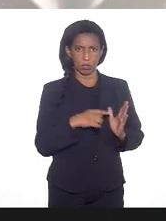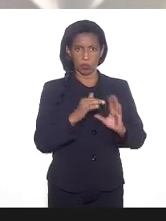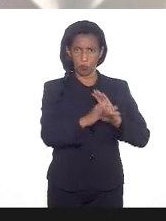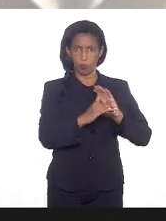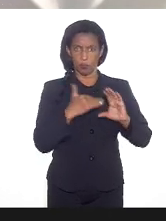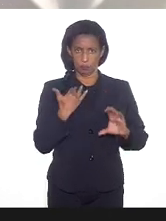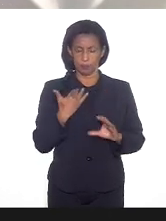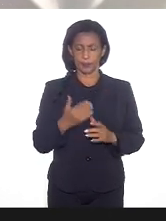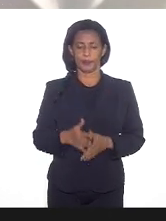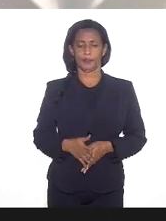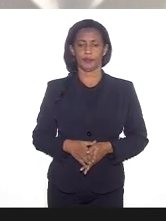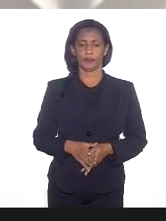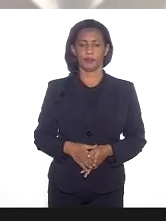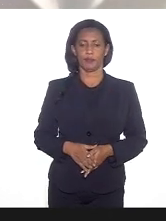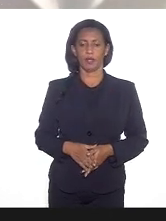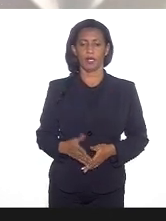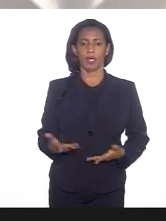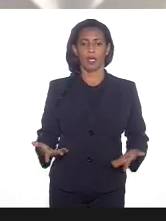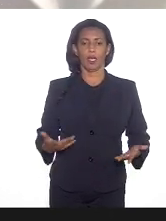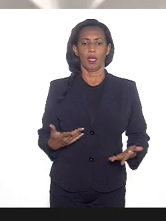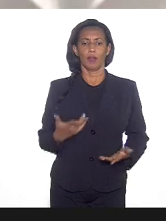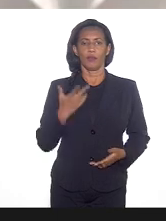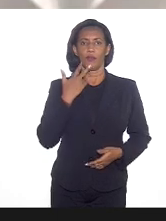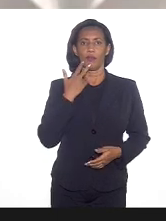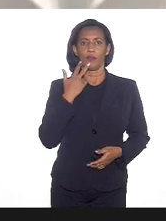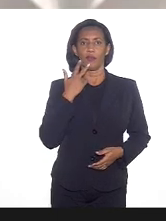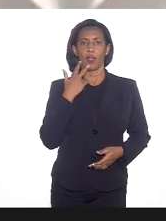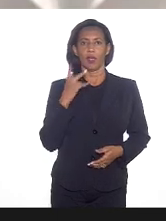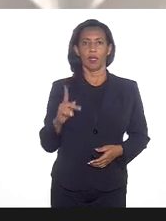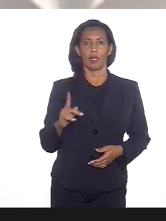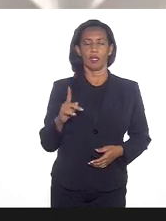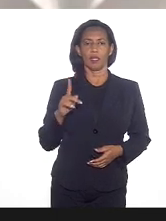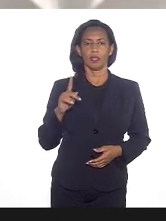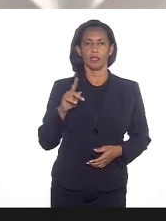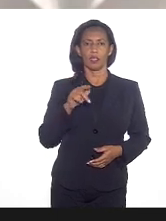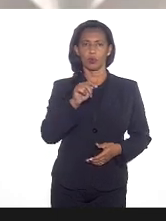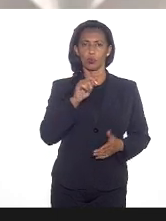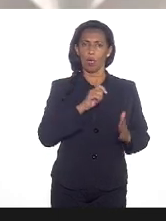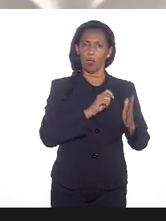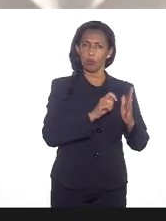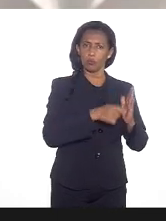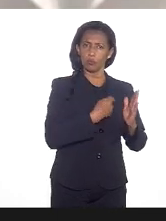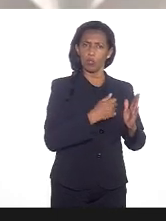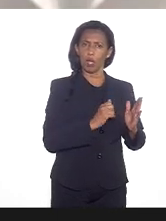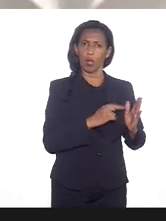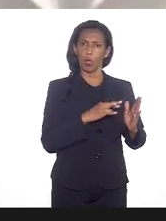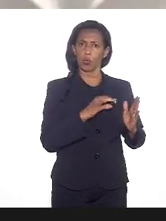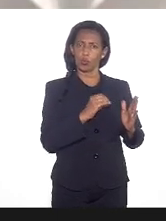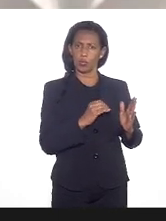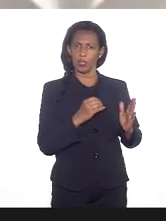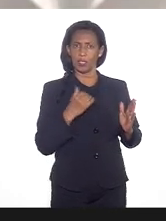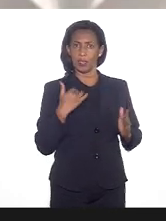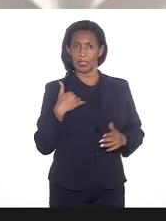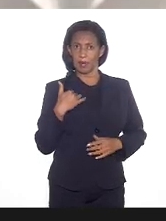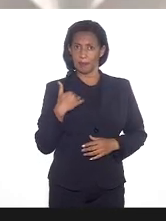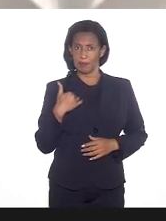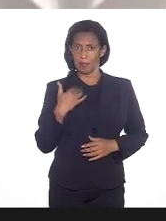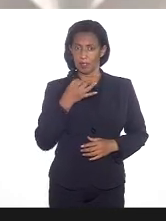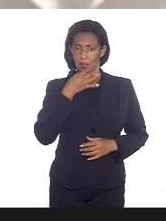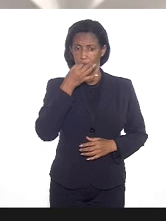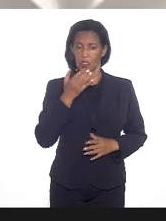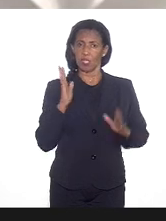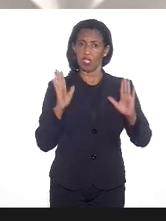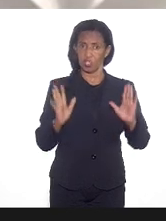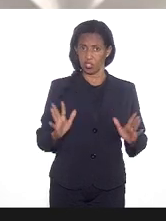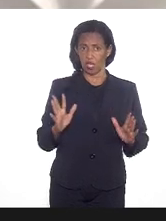remetido antecipadamente, é a indicação apenas da autoria de Vossa Excelência. E a minha sugestão é que, já que